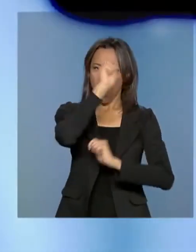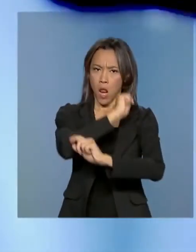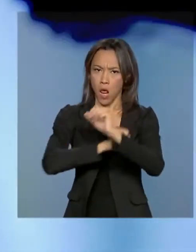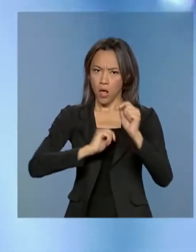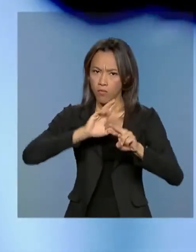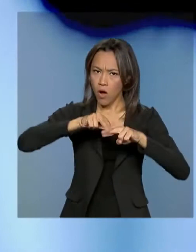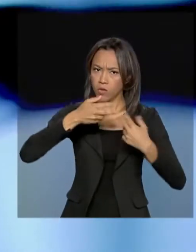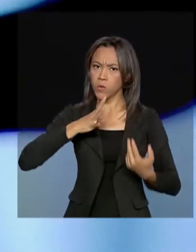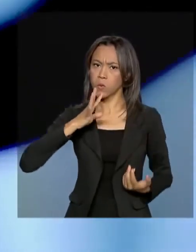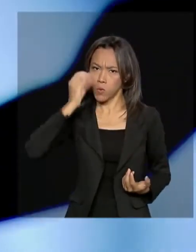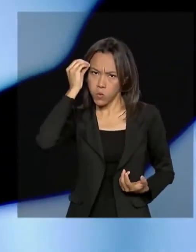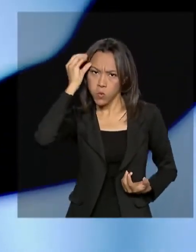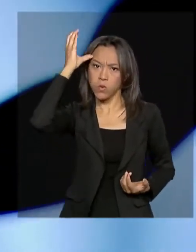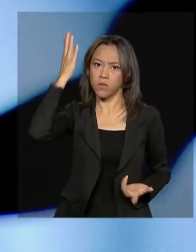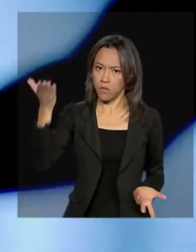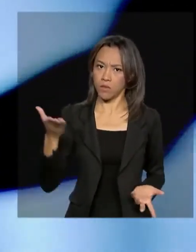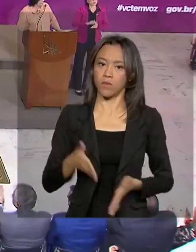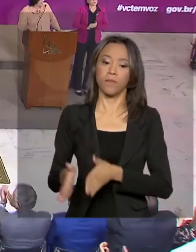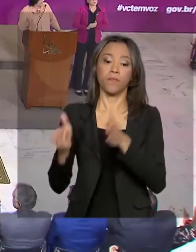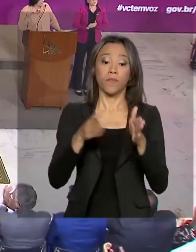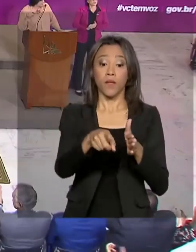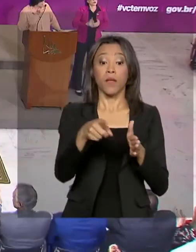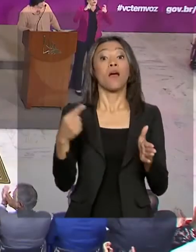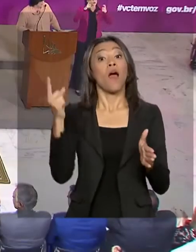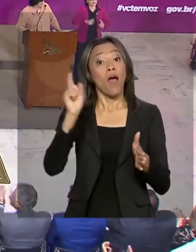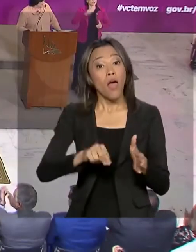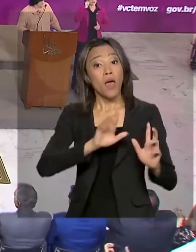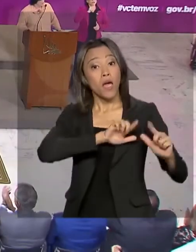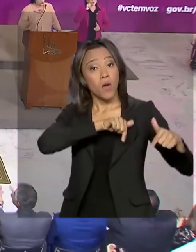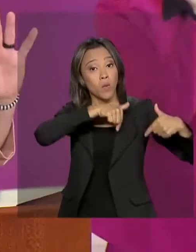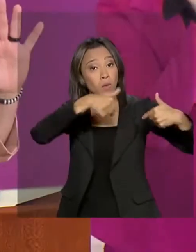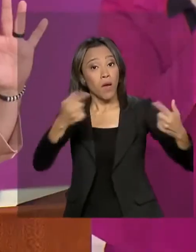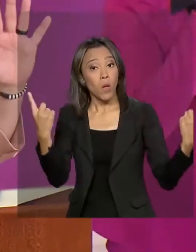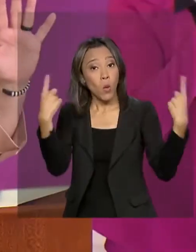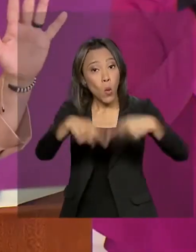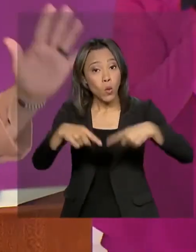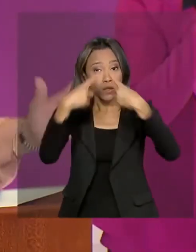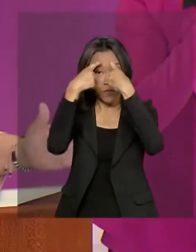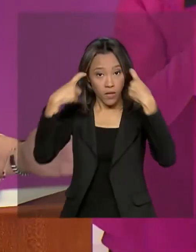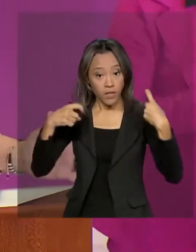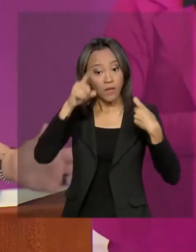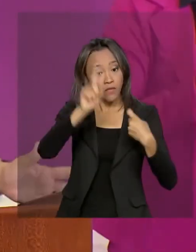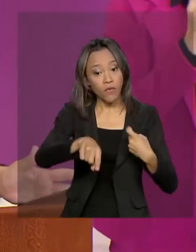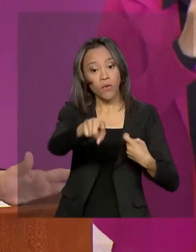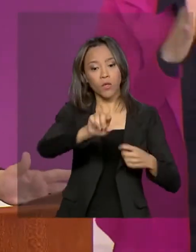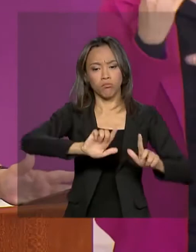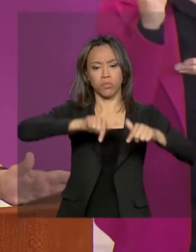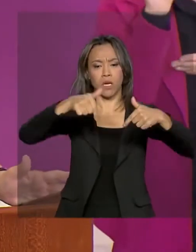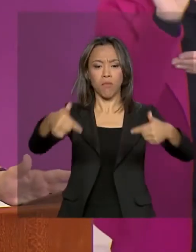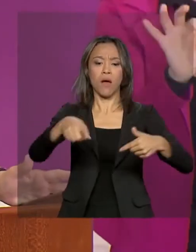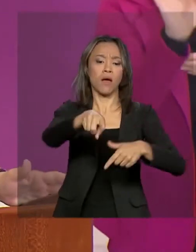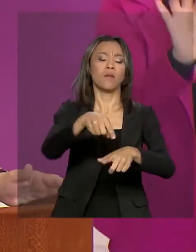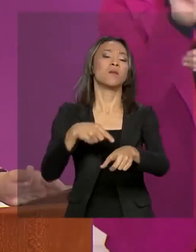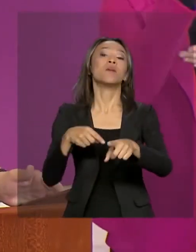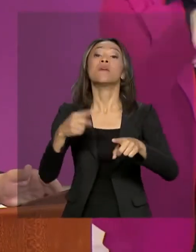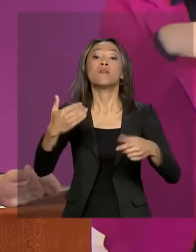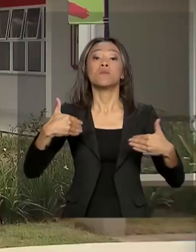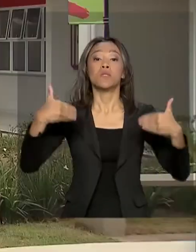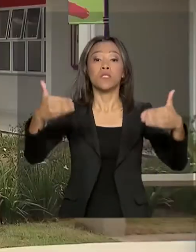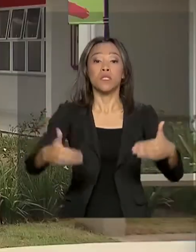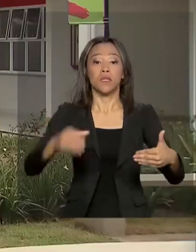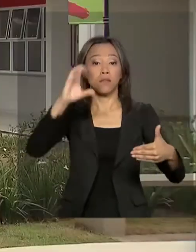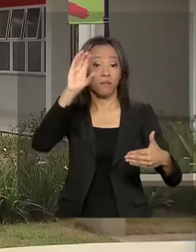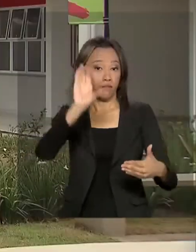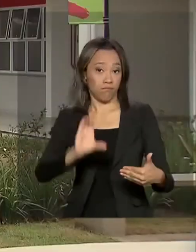te derruba mais combater a violência contra a mulher foi uma das prioridades do ministério da mulher família e direitos humanos em 2019